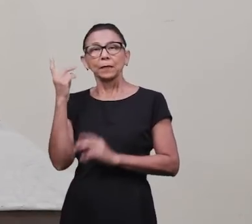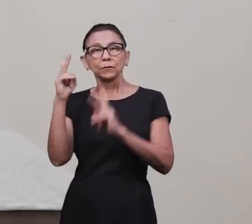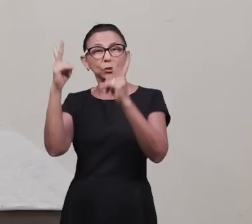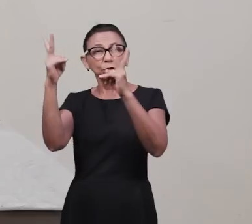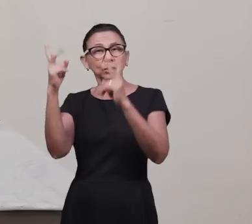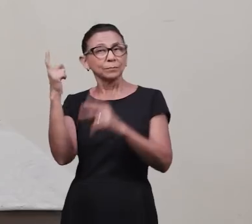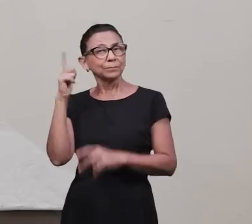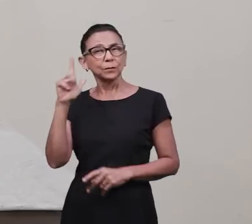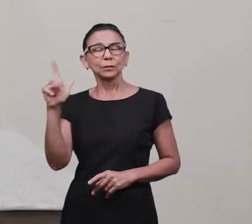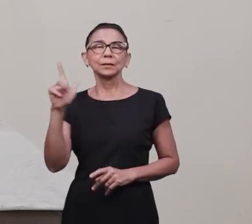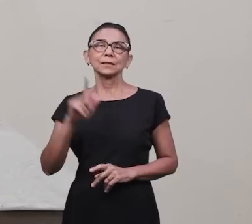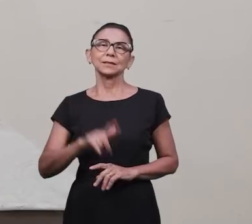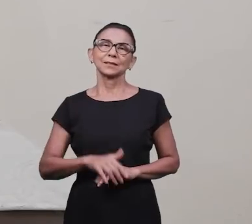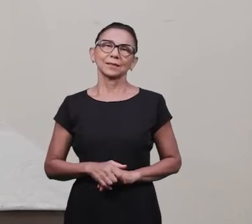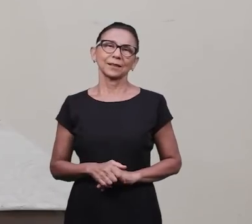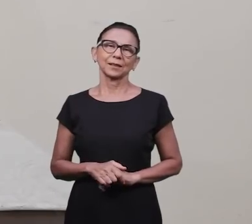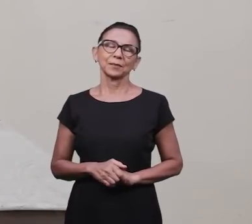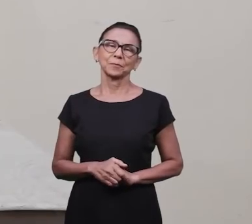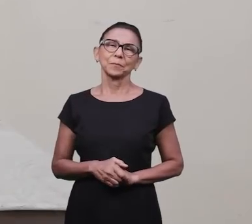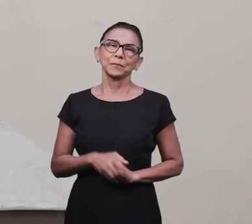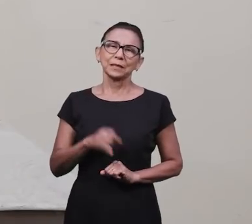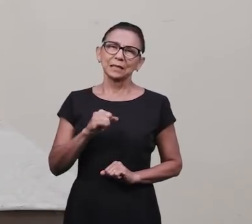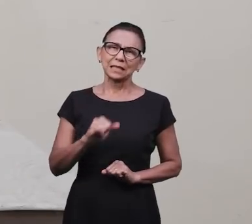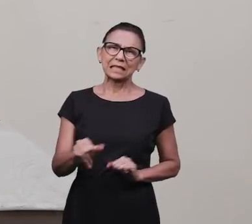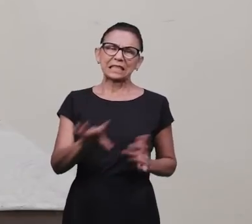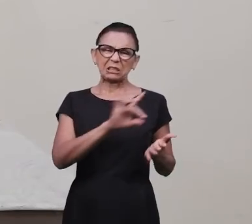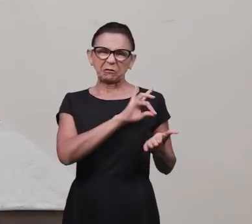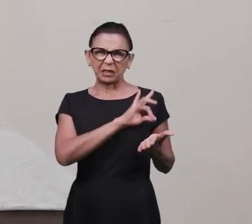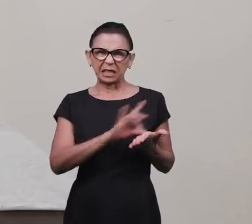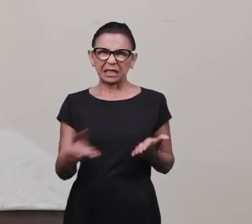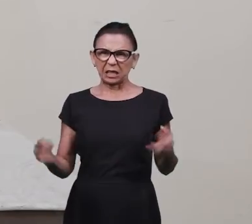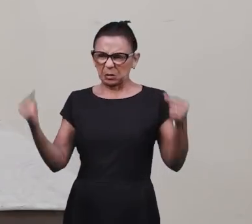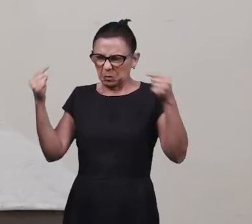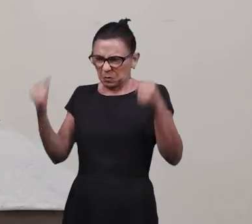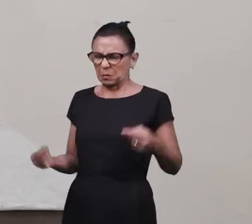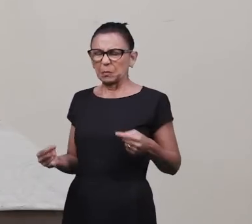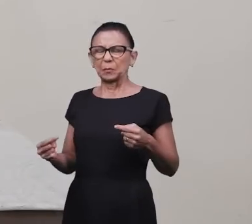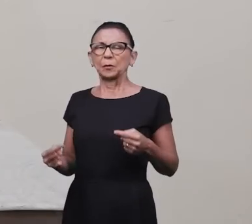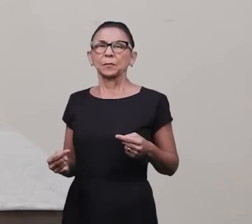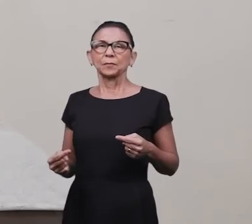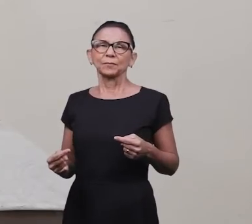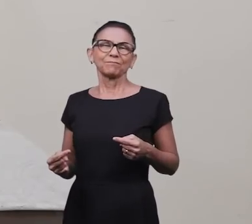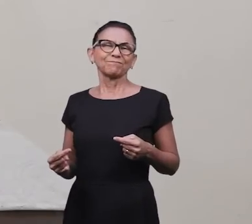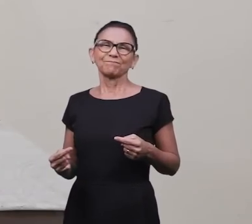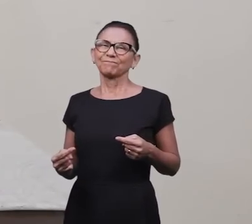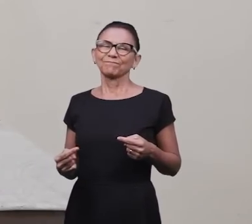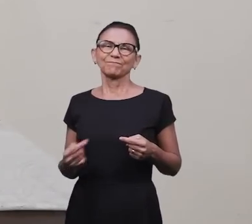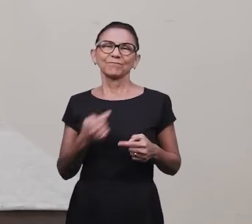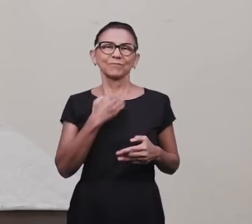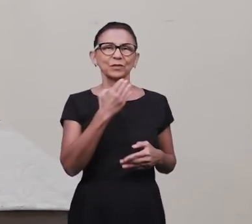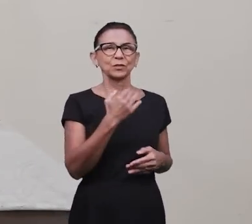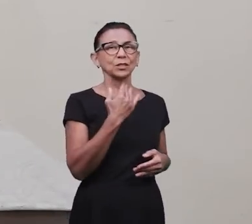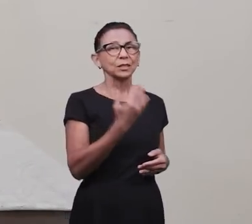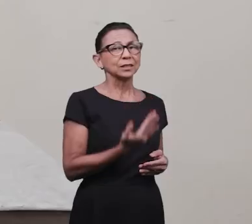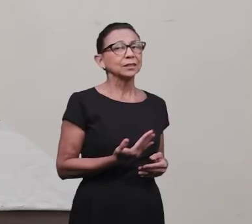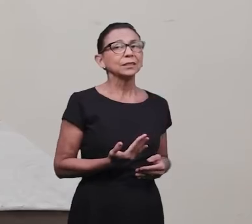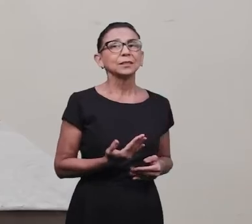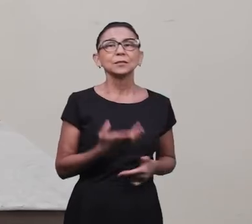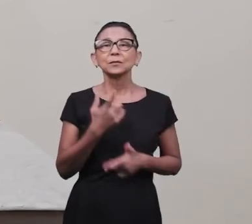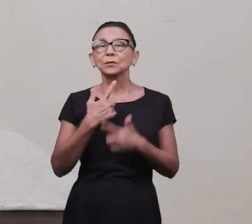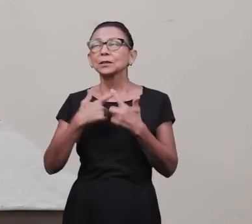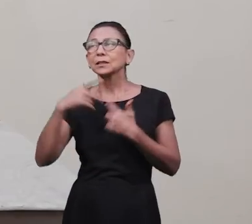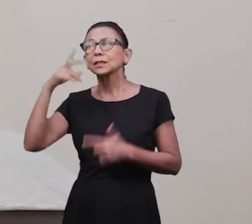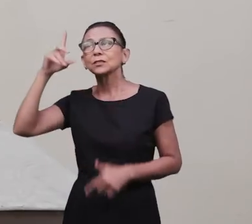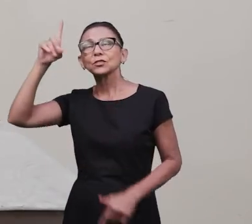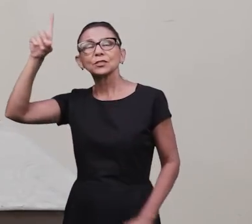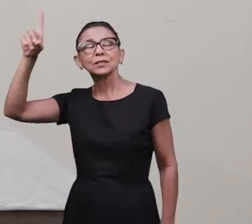vitória, mesmo que o inimigo se levante para fazer oposição. Mas isto é de Deus,